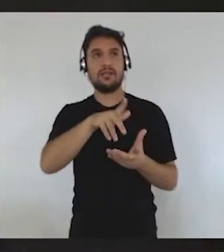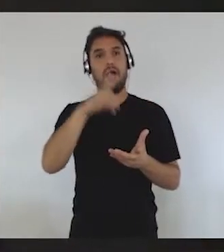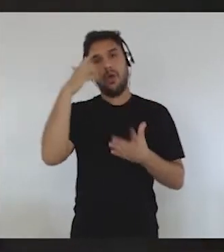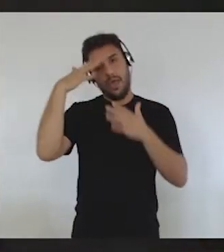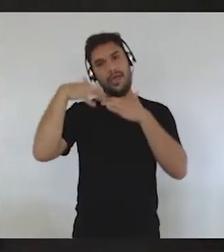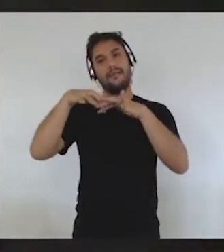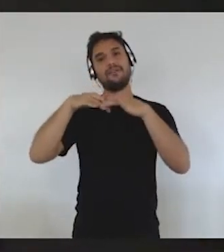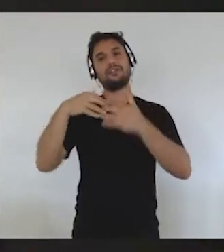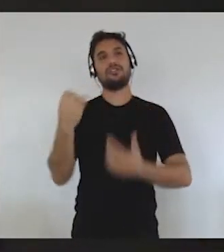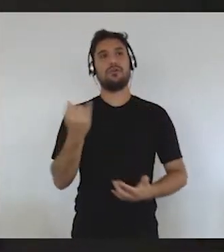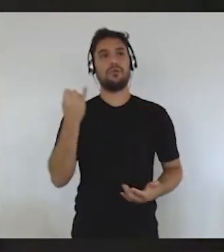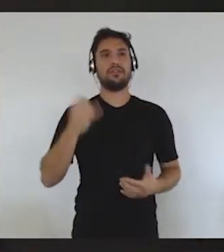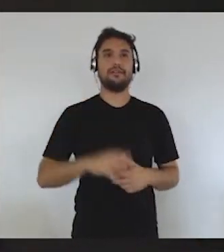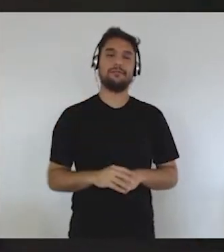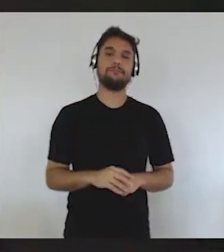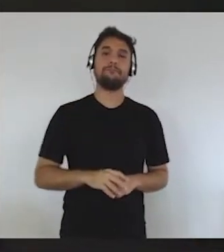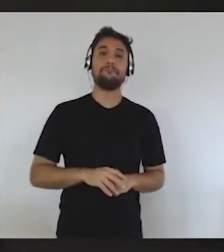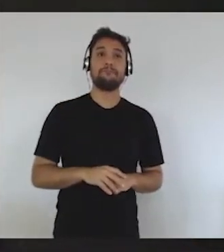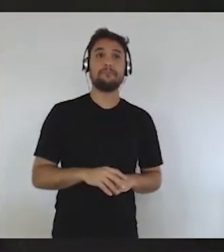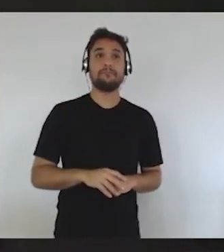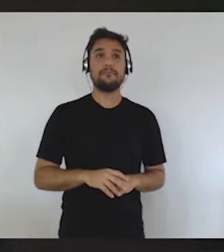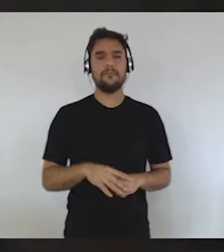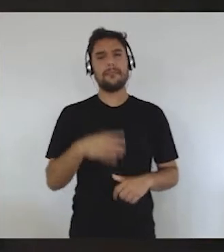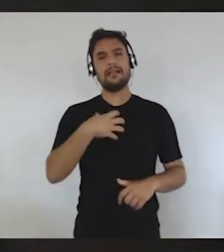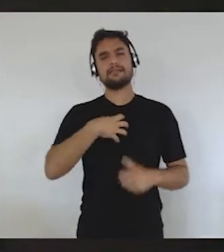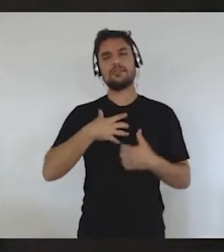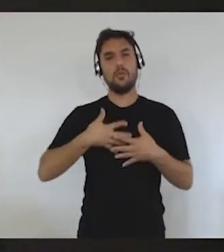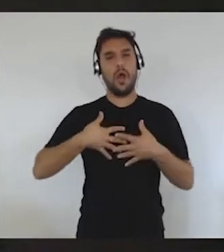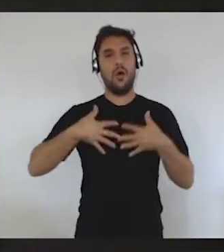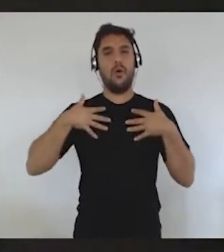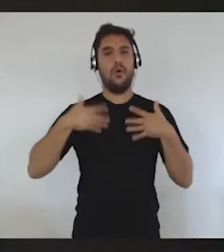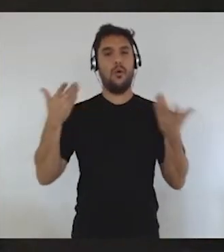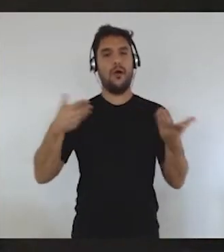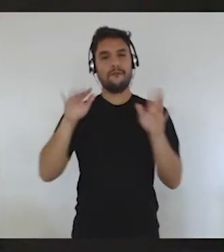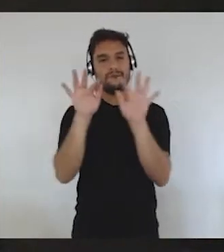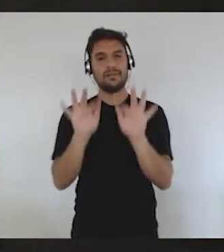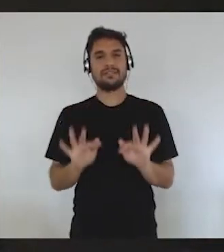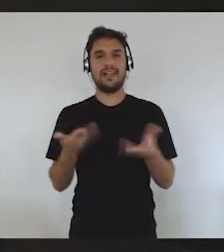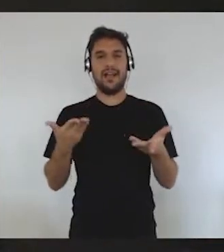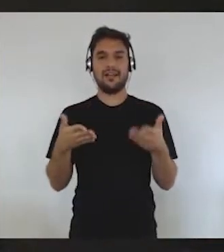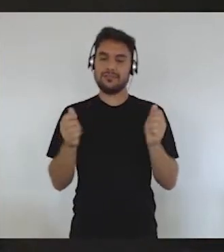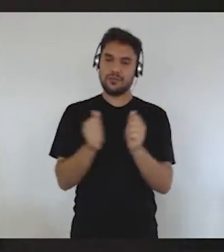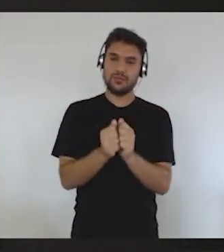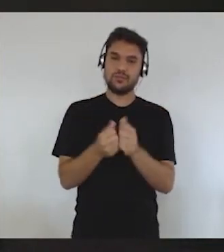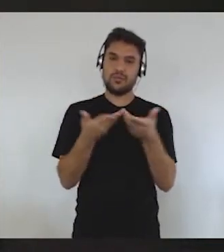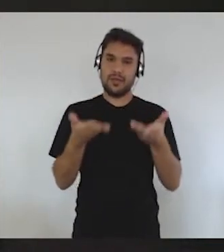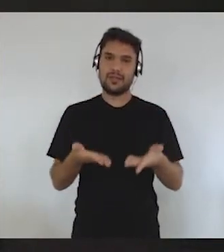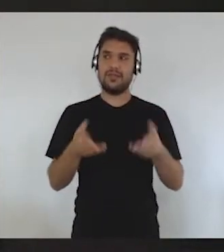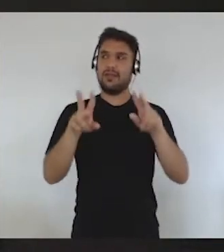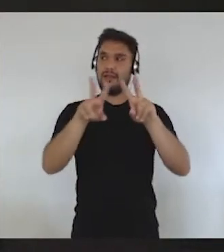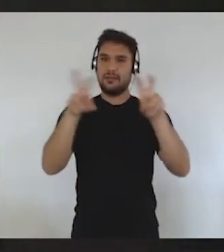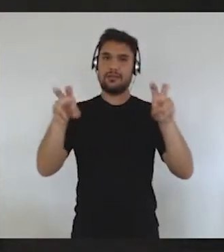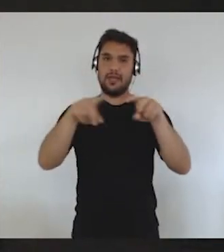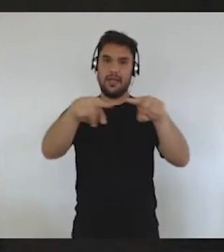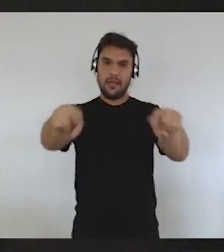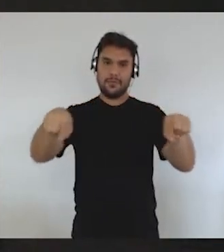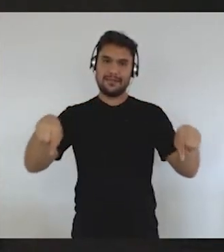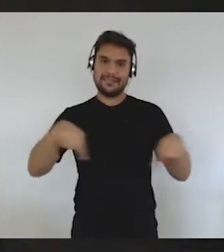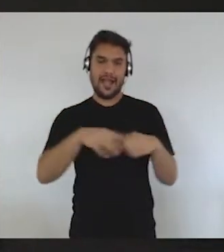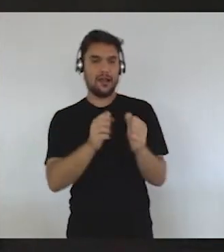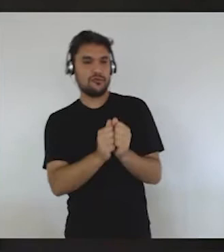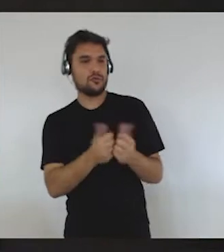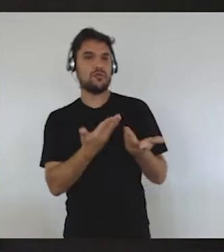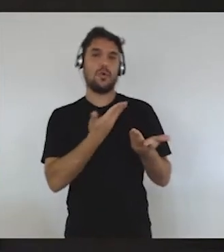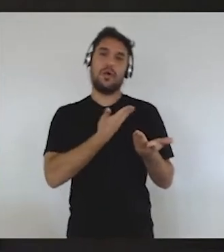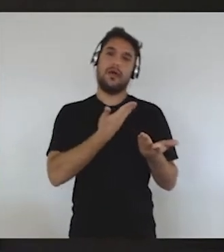também. Queria dizer que é uma honra e uma alegria estar nesse painel, entre amigos,